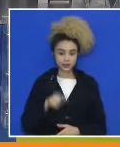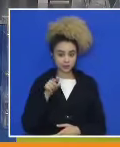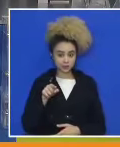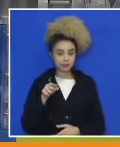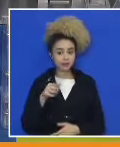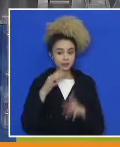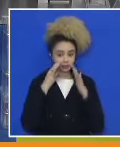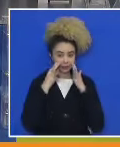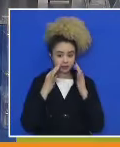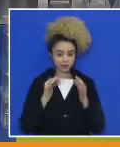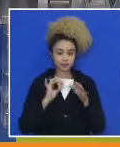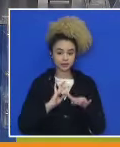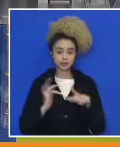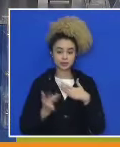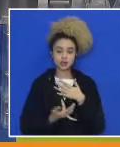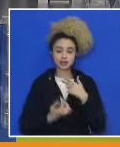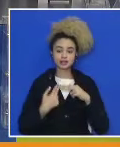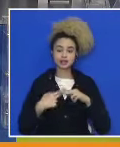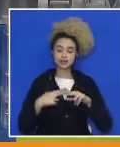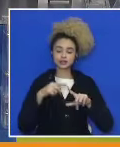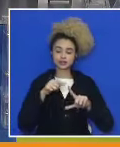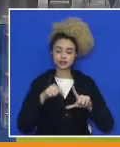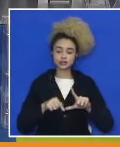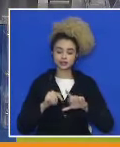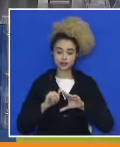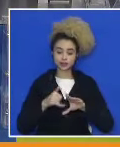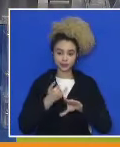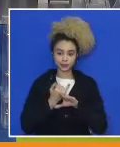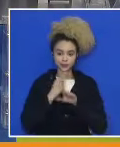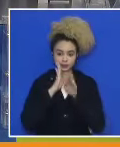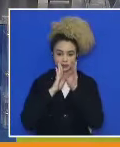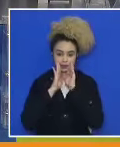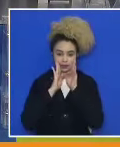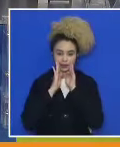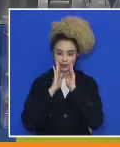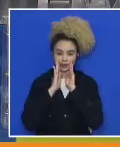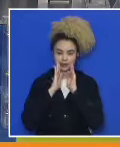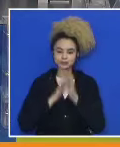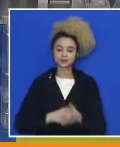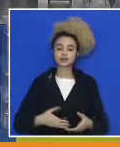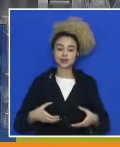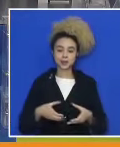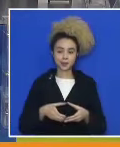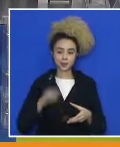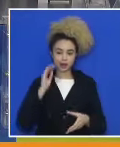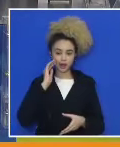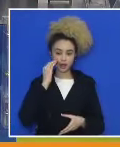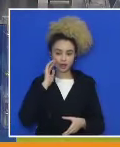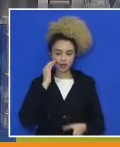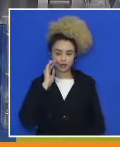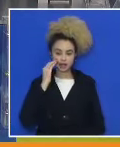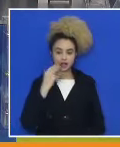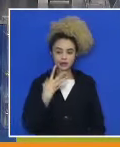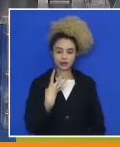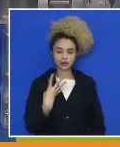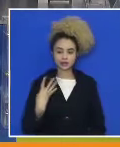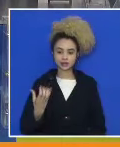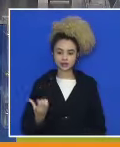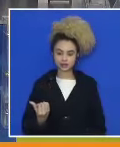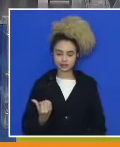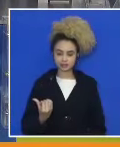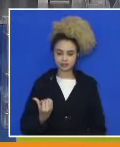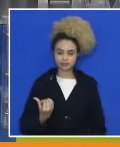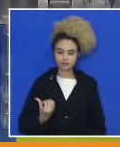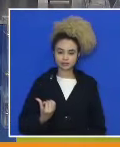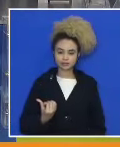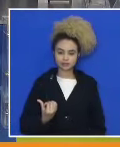Você de olho nos perfis da Caixa e da Rede TV no YouTube e no Facebook. Bola rosa, 46.